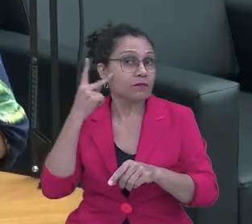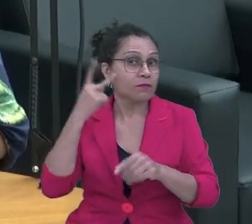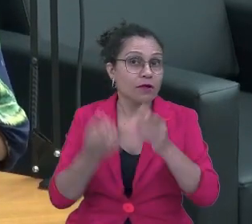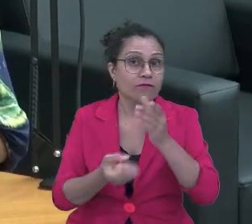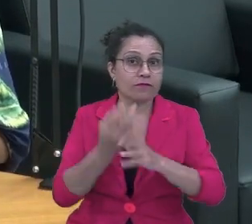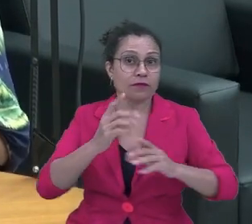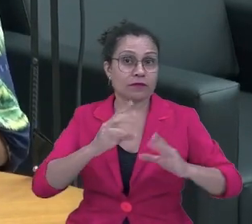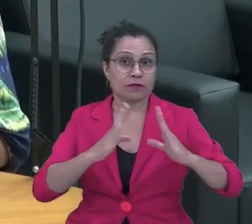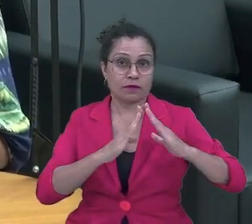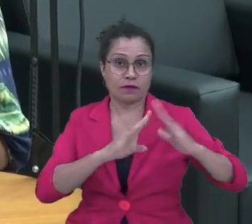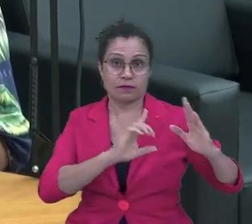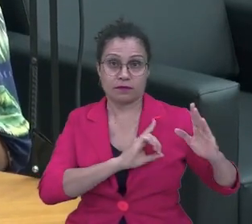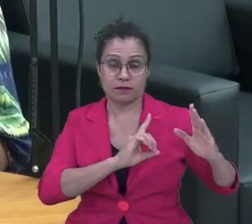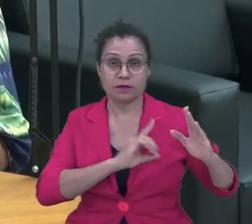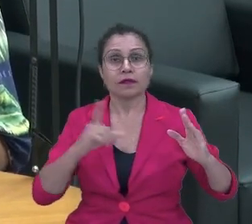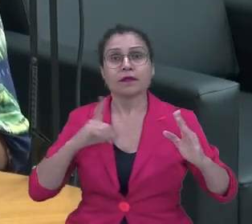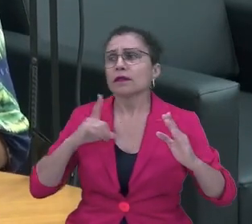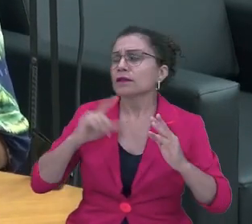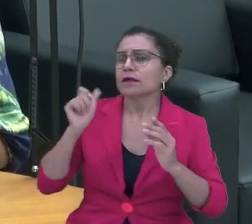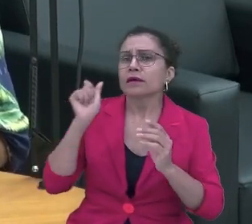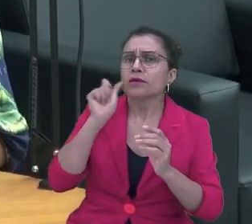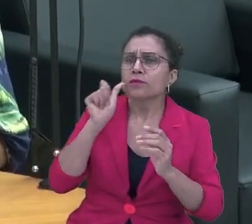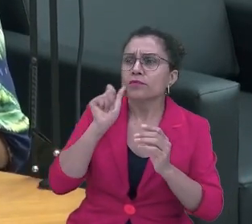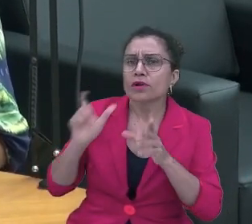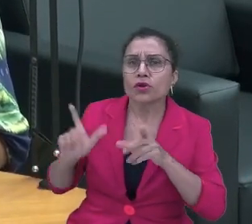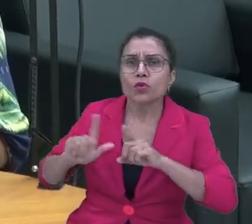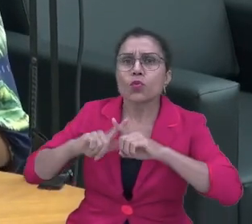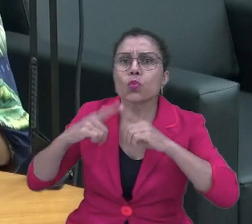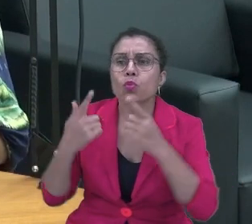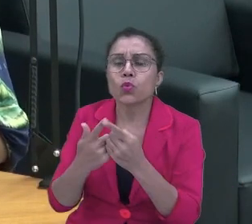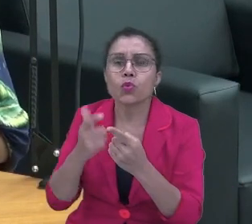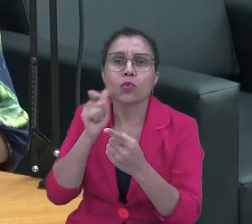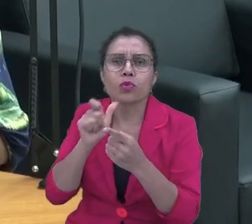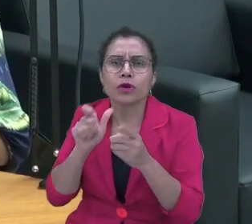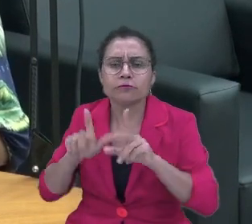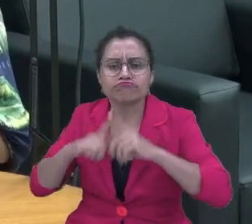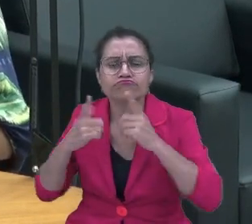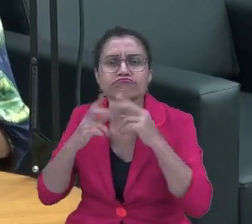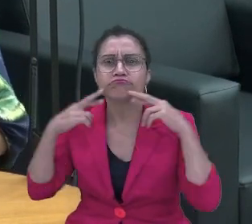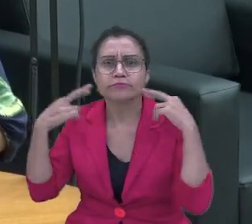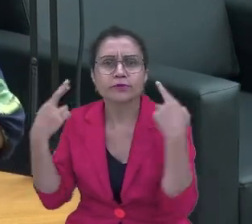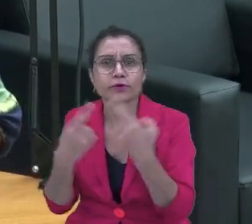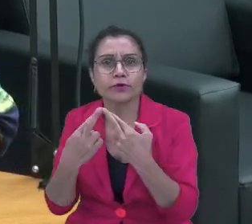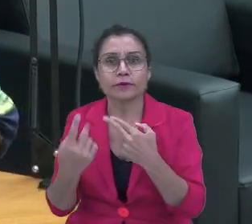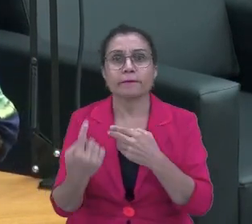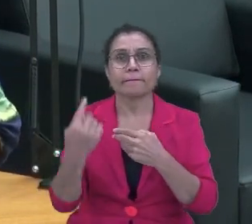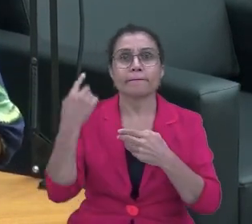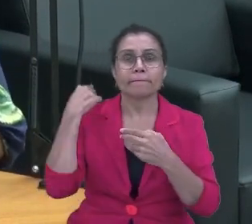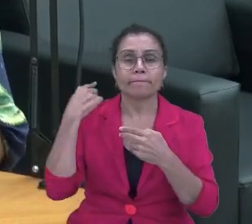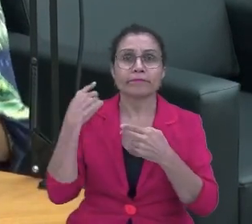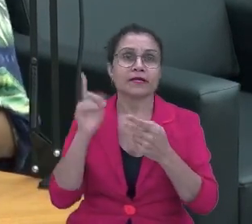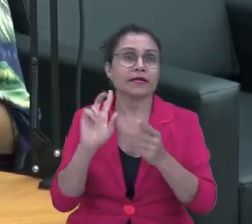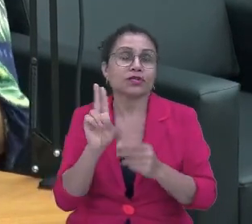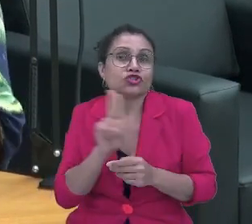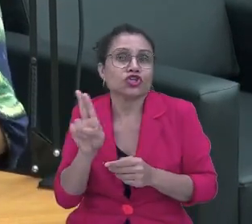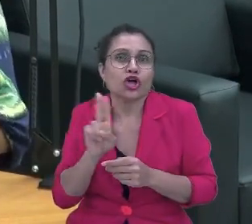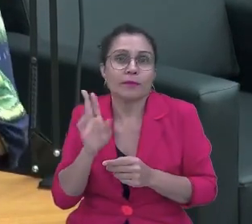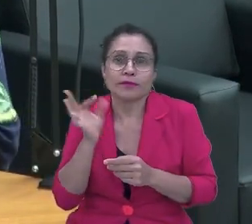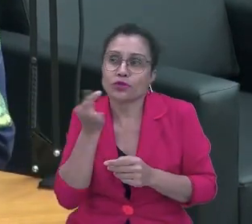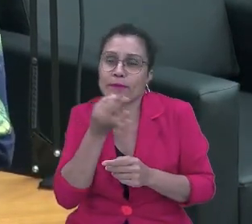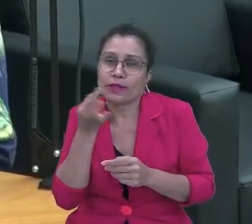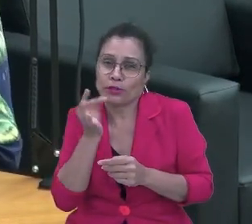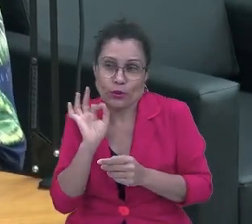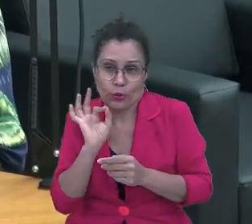de 88, nós temos essas mulheres, um grupo de mulheres se reuniram, que foi chamado à época do lobby do batom, onde todo mundo,